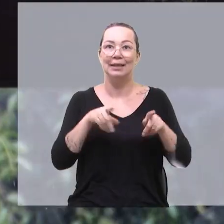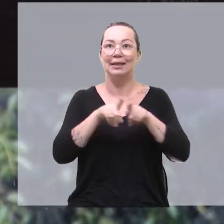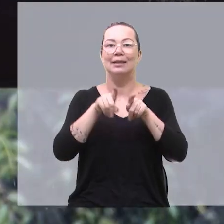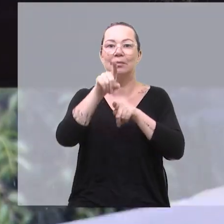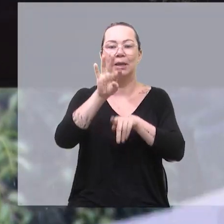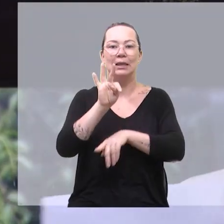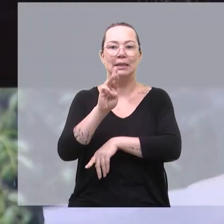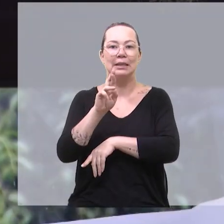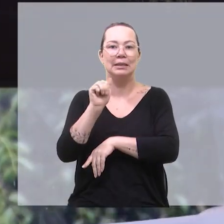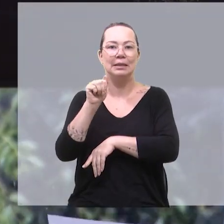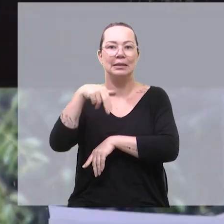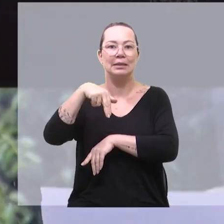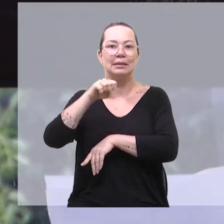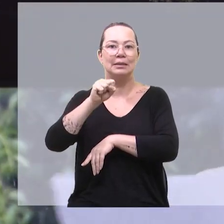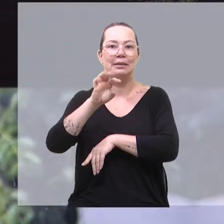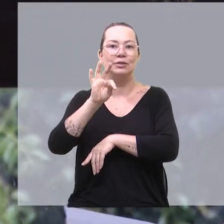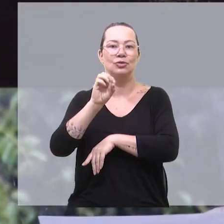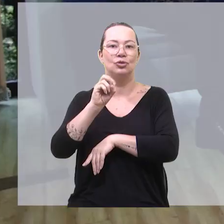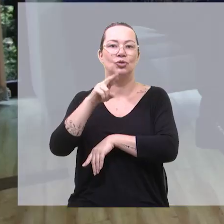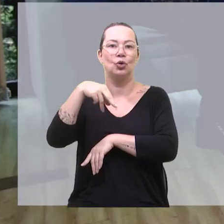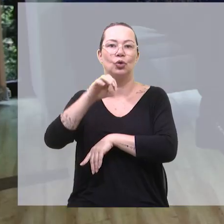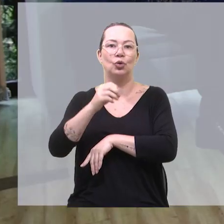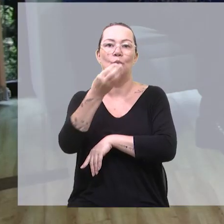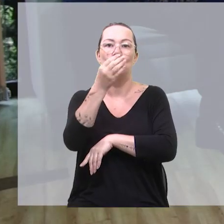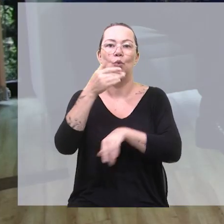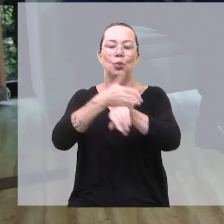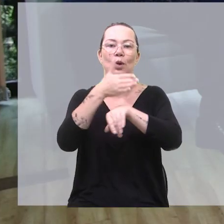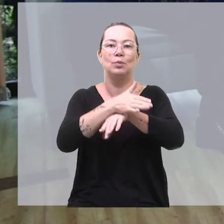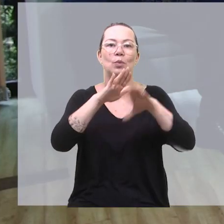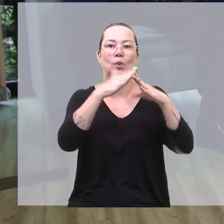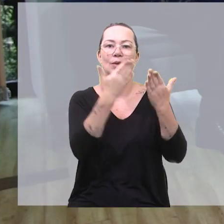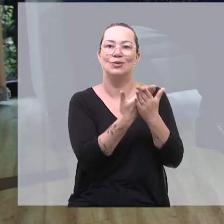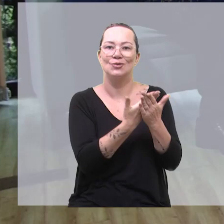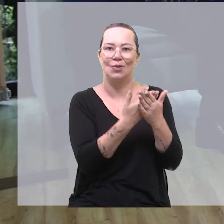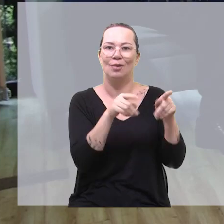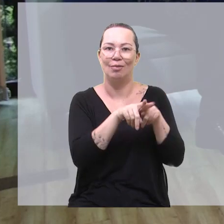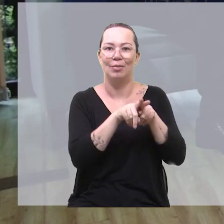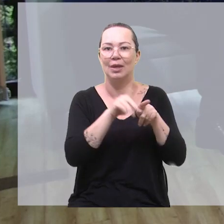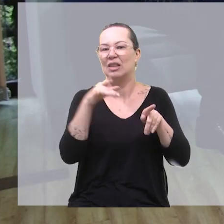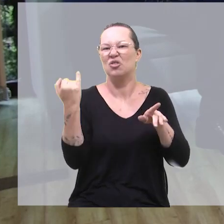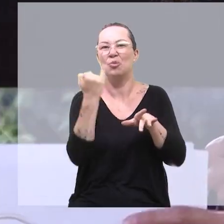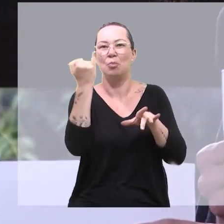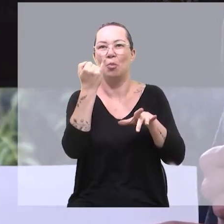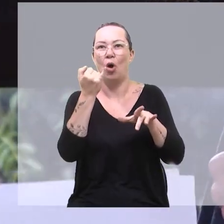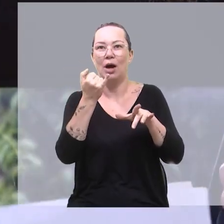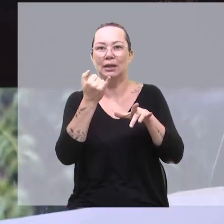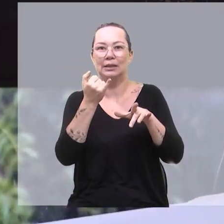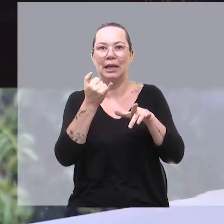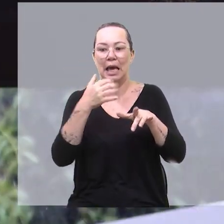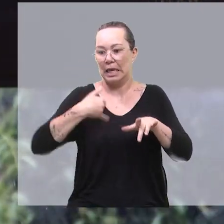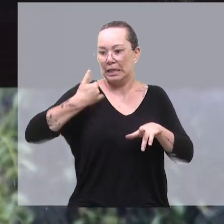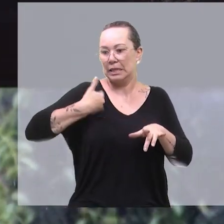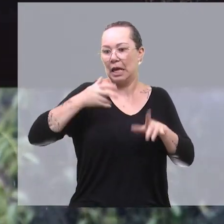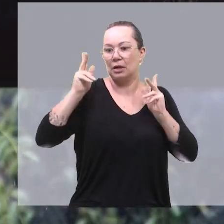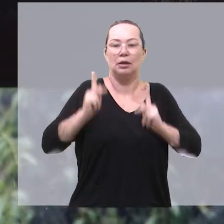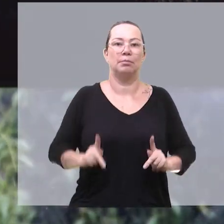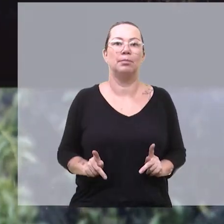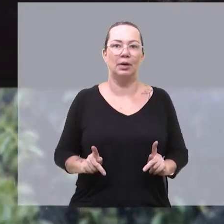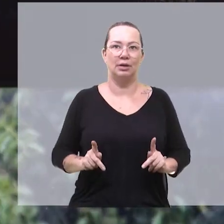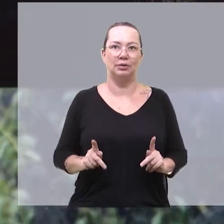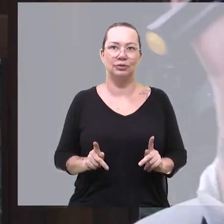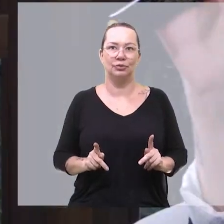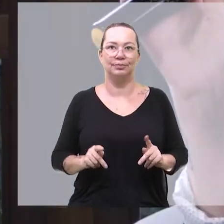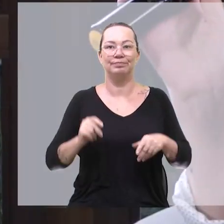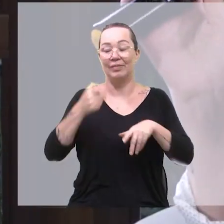os transtornos estão muito presentes nas escolas também, não importa o tamanho da pessoa, né, a idade da